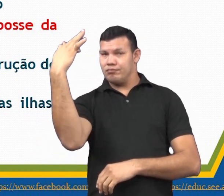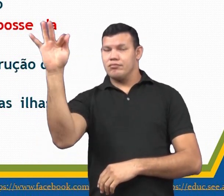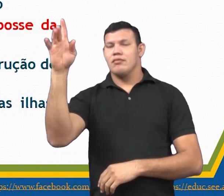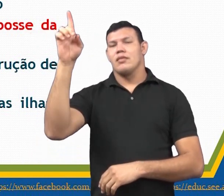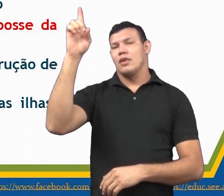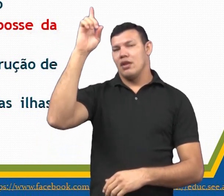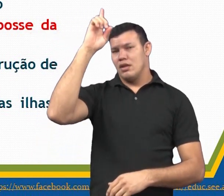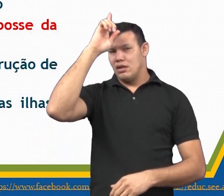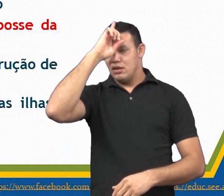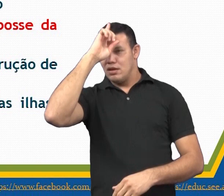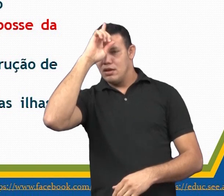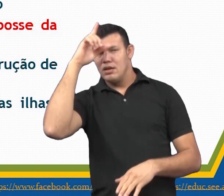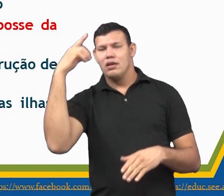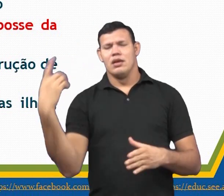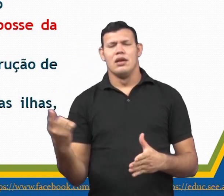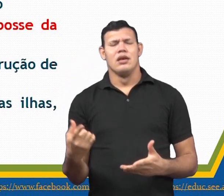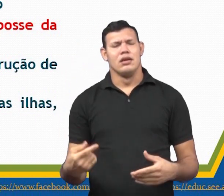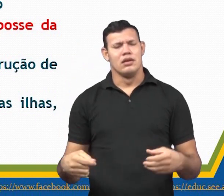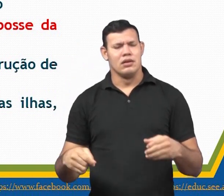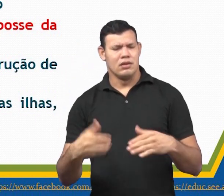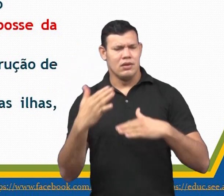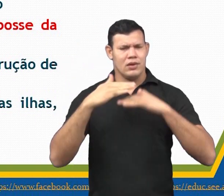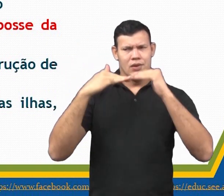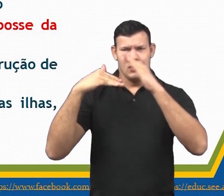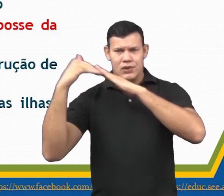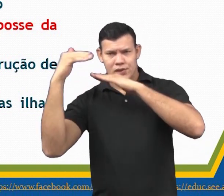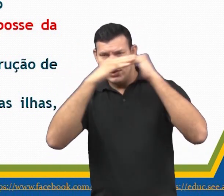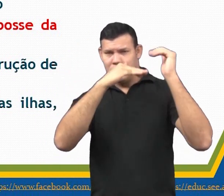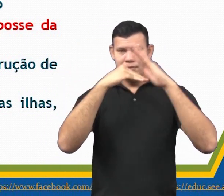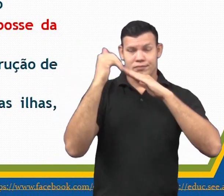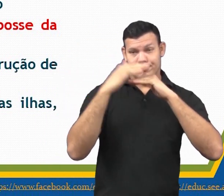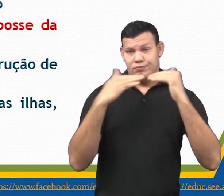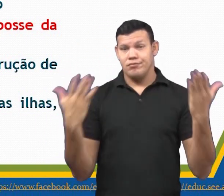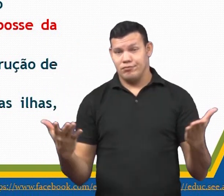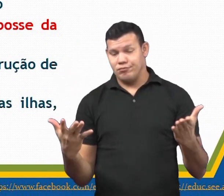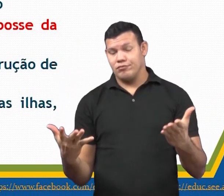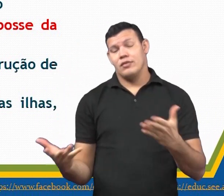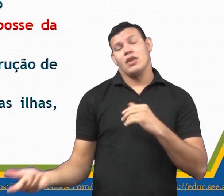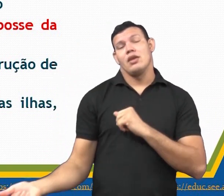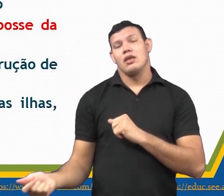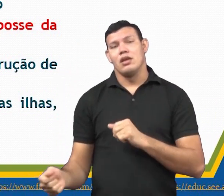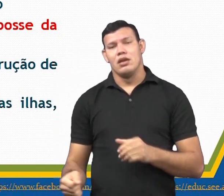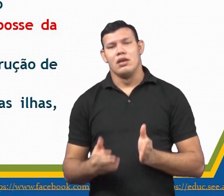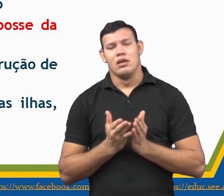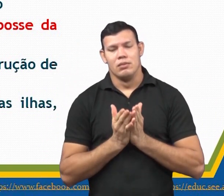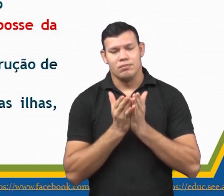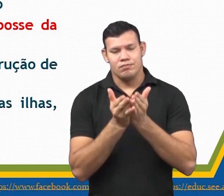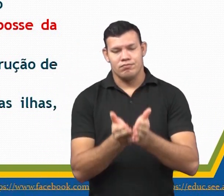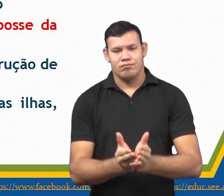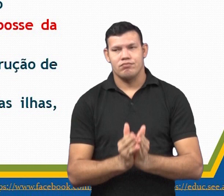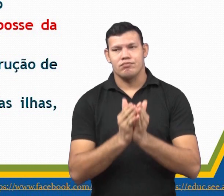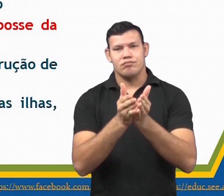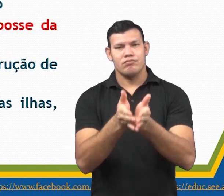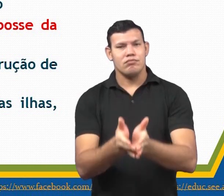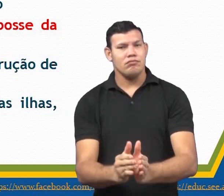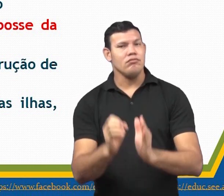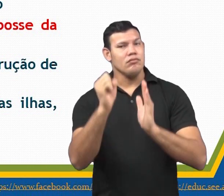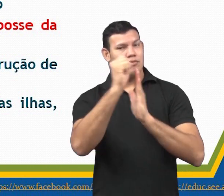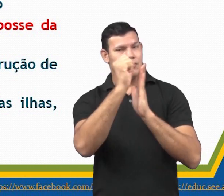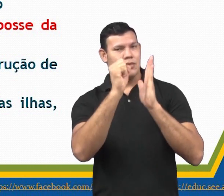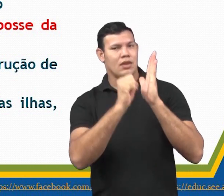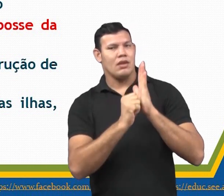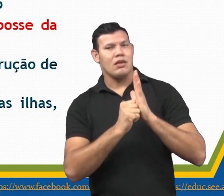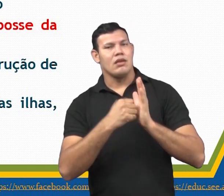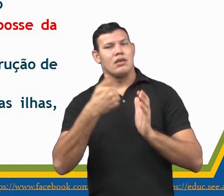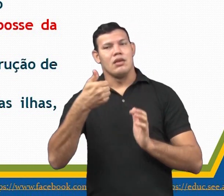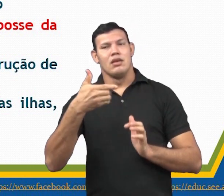construíram bases navais e comerciais na região. E, por fim, no século XIX e XX, Estados Unidos toma posse